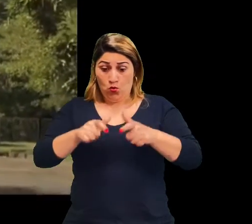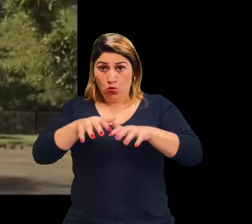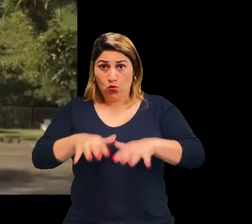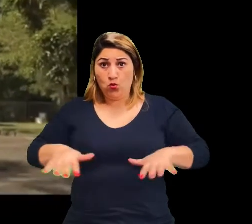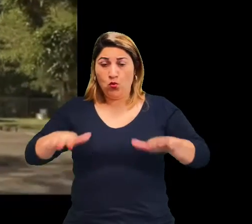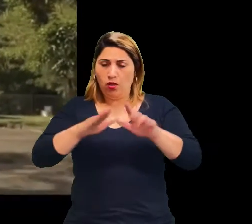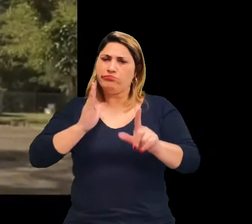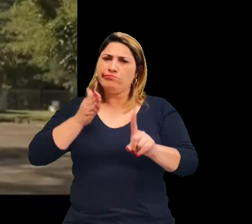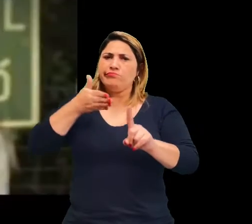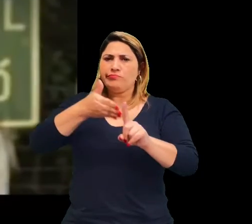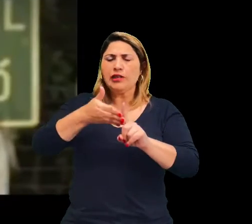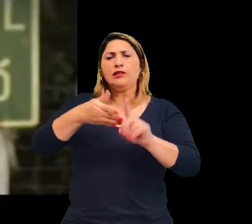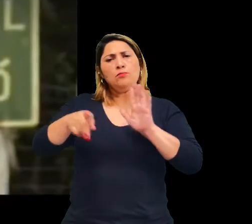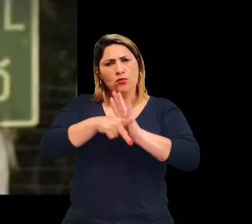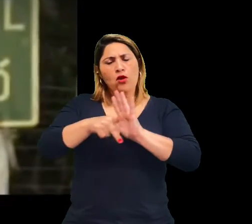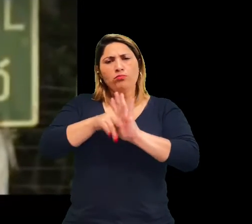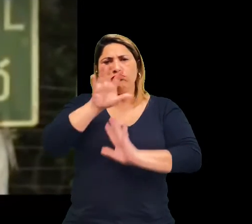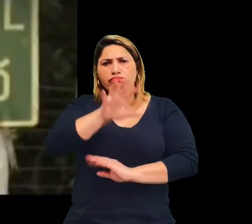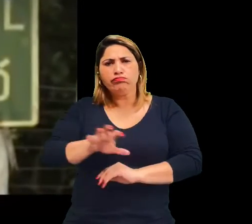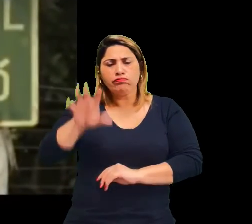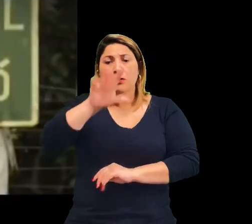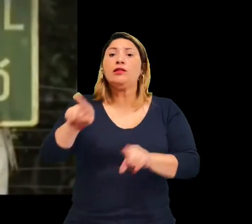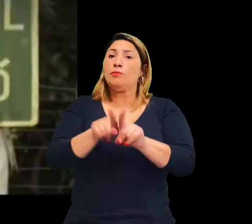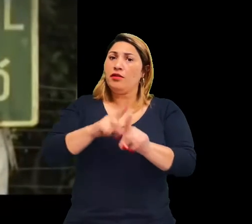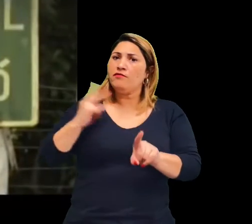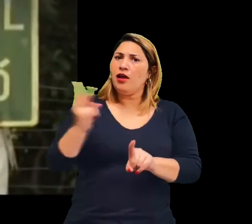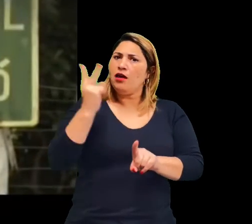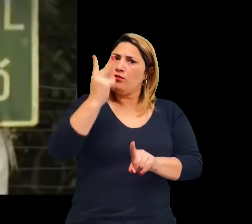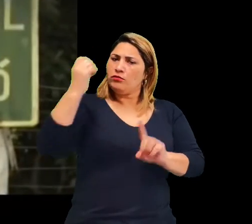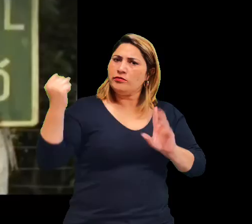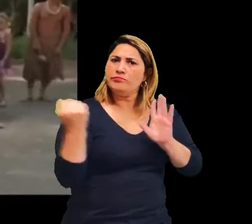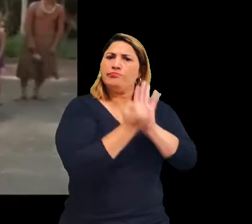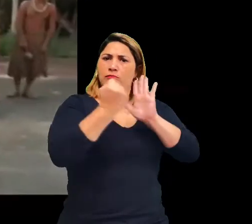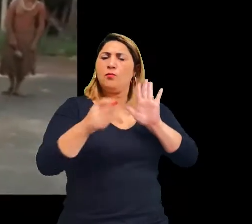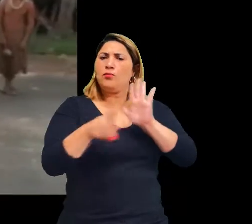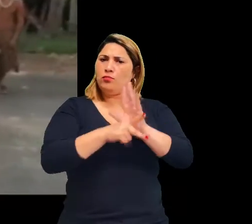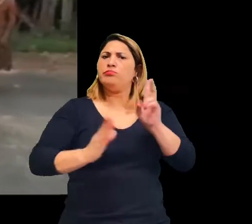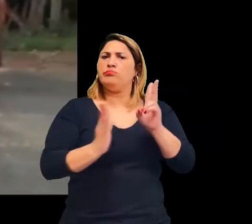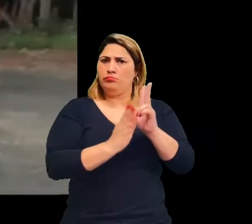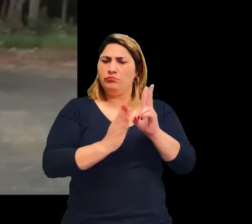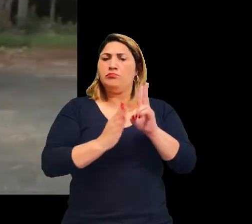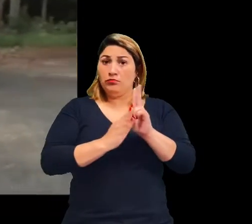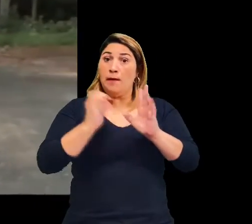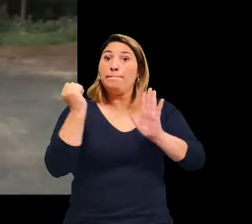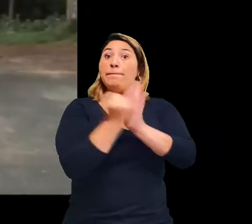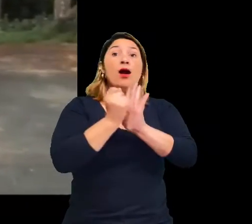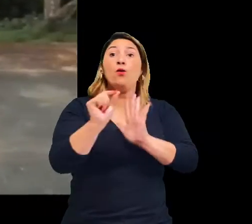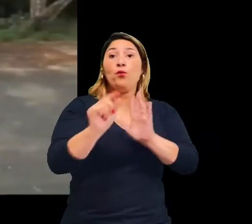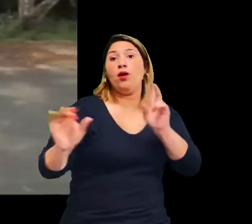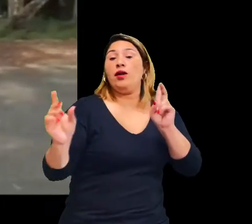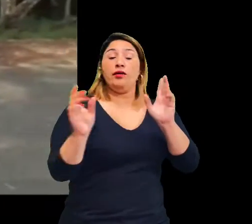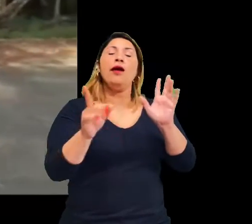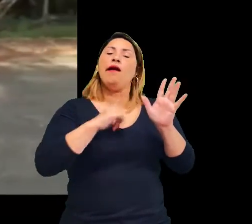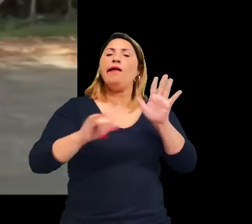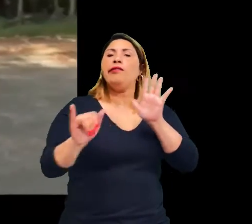referência geográfica, tem grande valor simbólico para os pataxós, como marco de identidade étnica. Temos aqui o